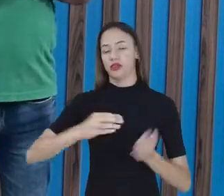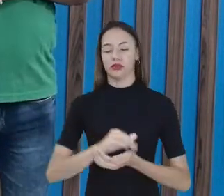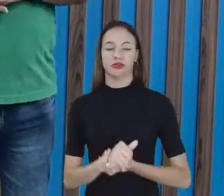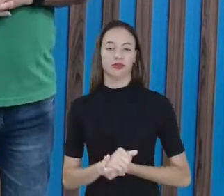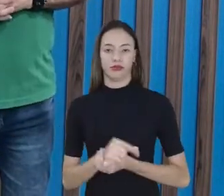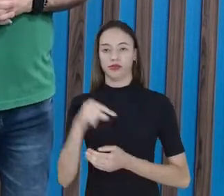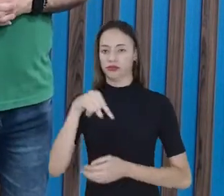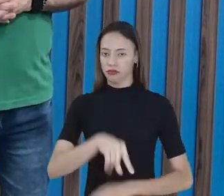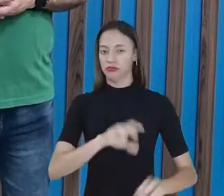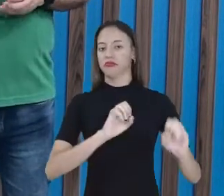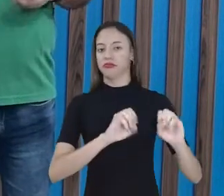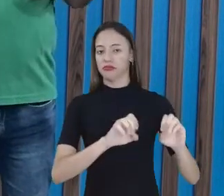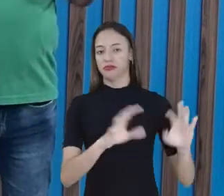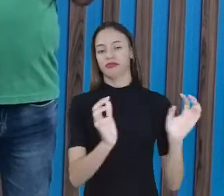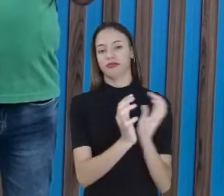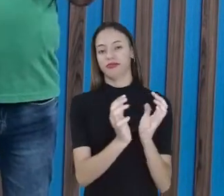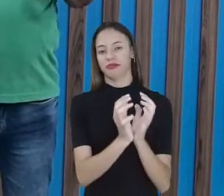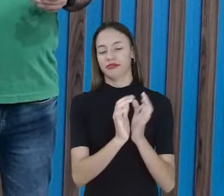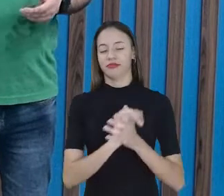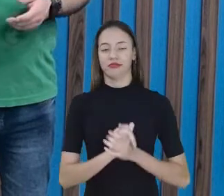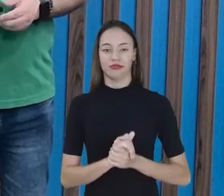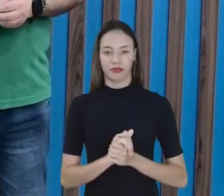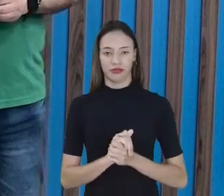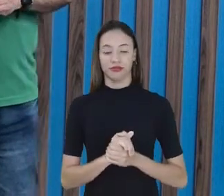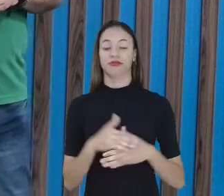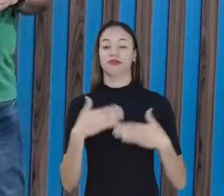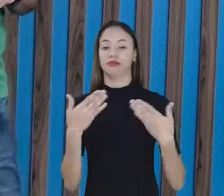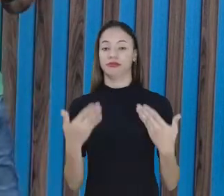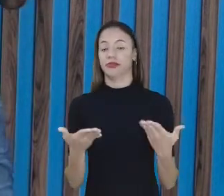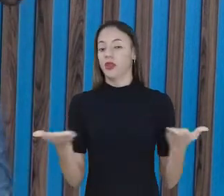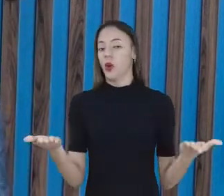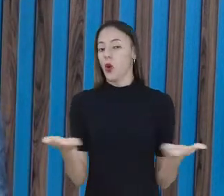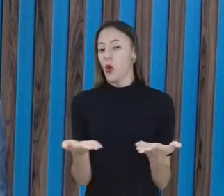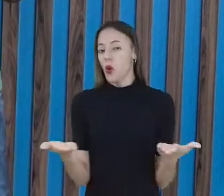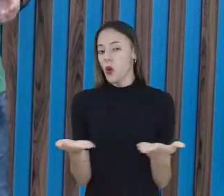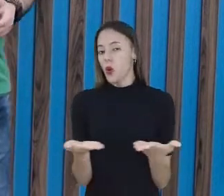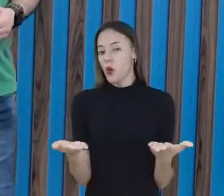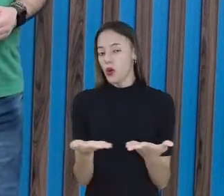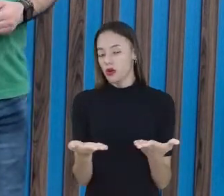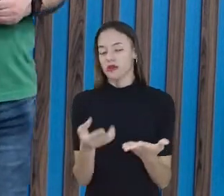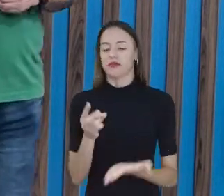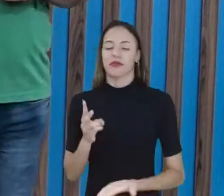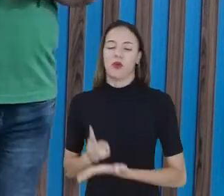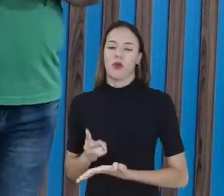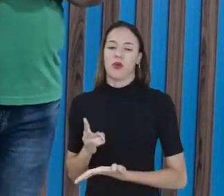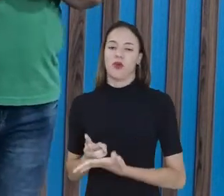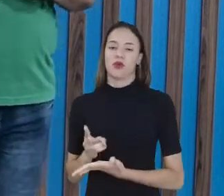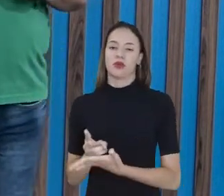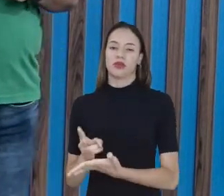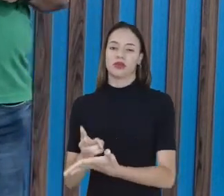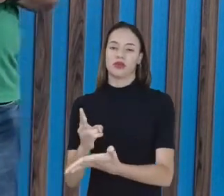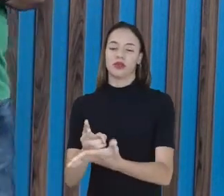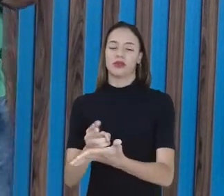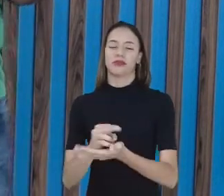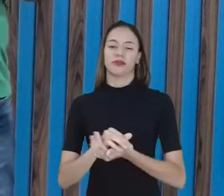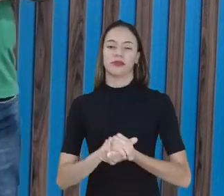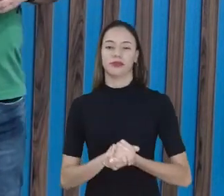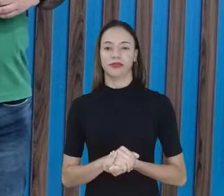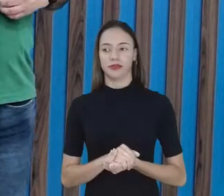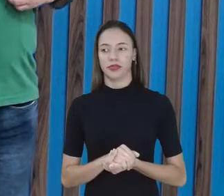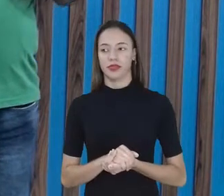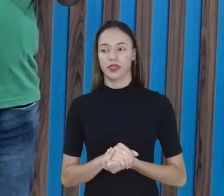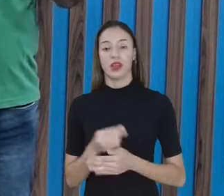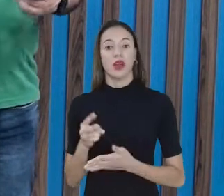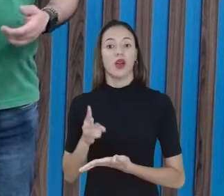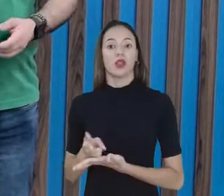pelo Educa Recife. E nesse sentido, hoje a gente vai continuar dando voz